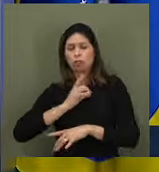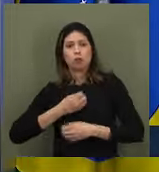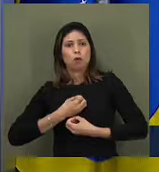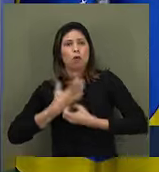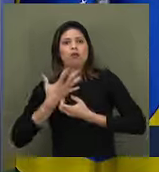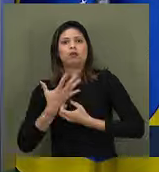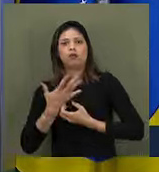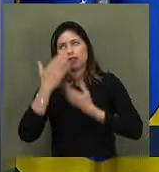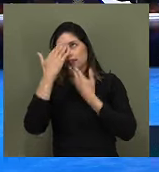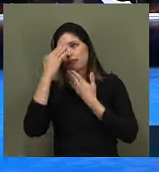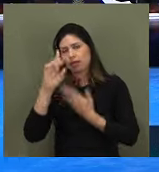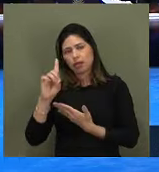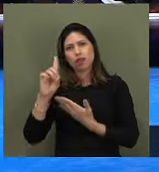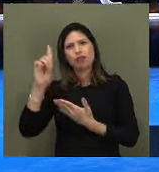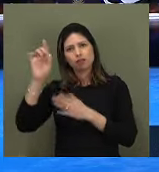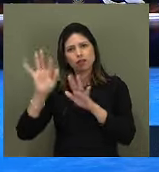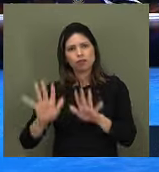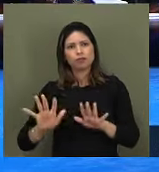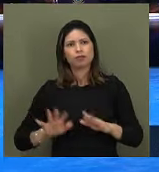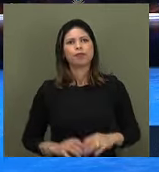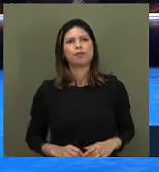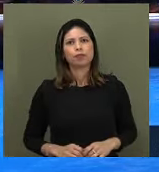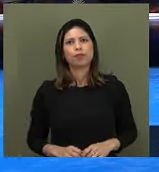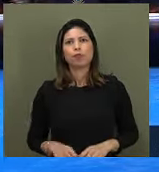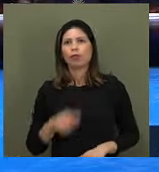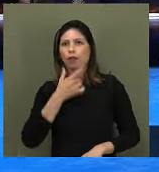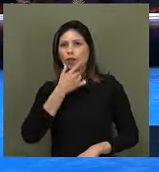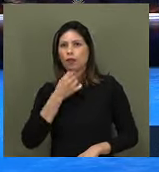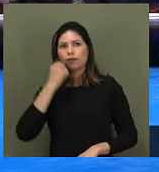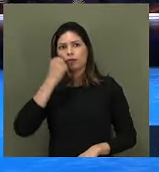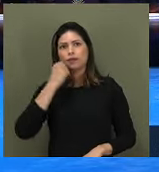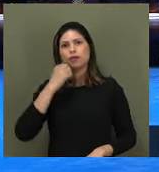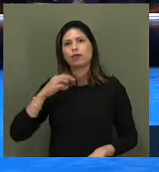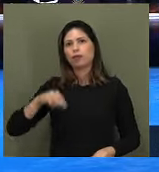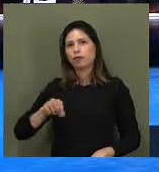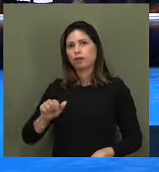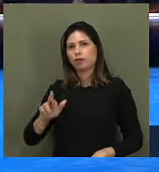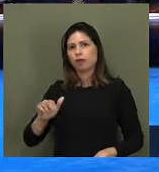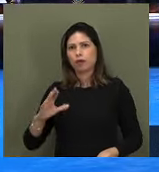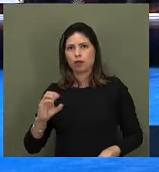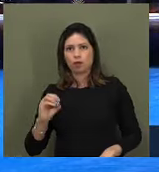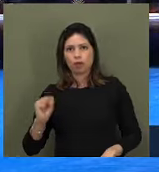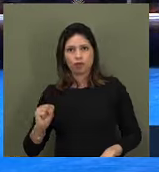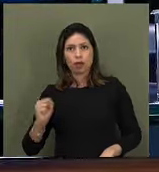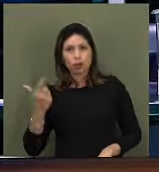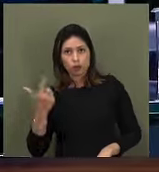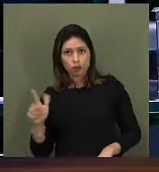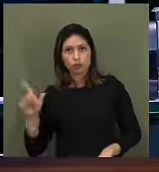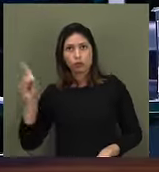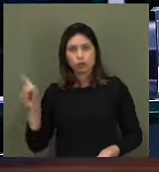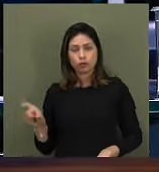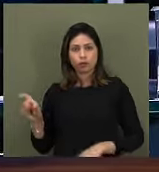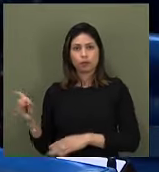todos muito obrigado Senor pres Obrigado Senador Eduardo Girão Senador Marcos vossa excelência está logo em seguida ao Senador Paulo Paim E aí